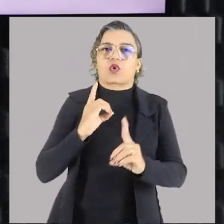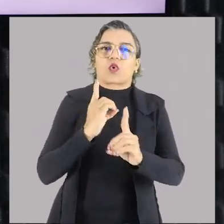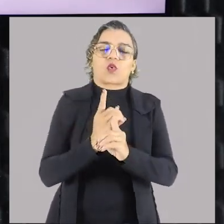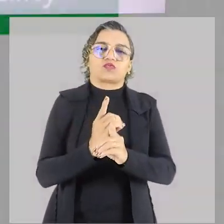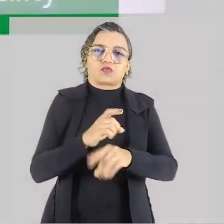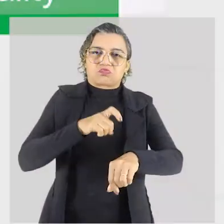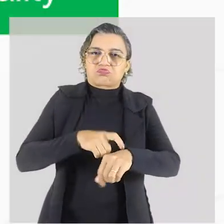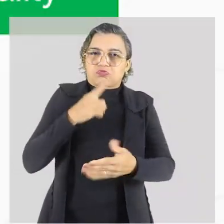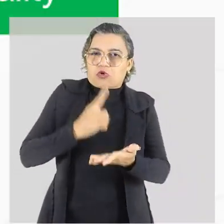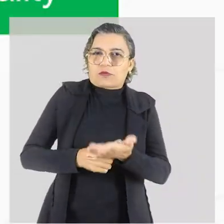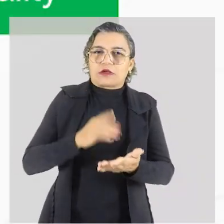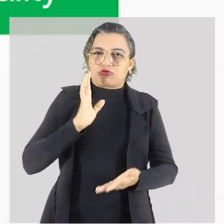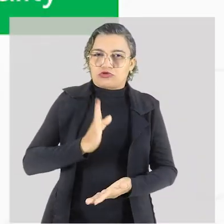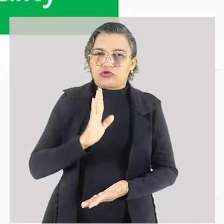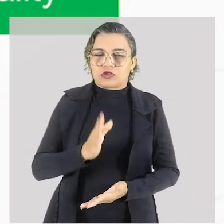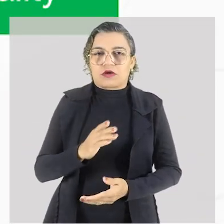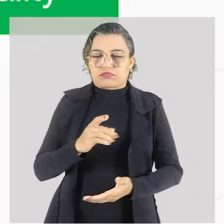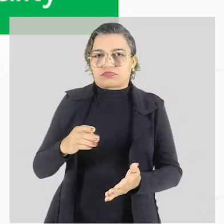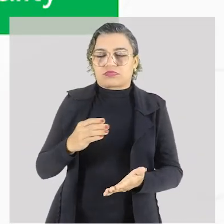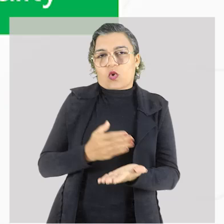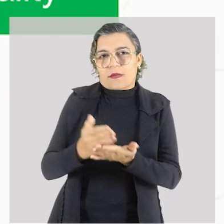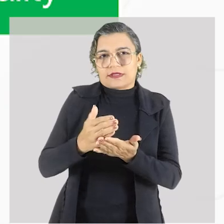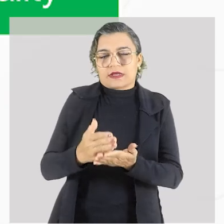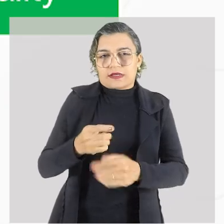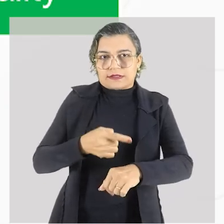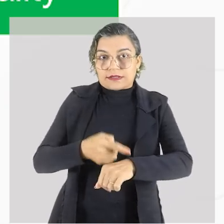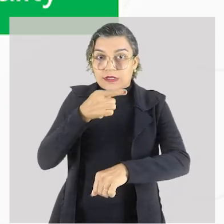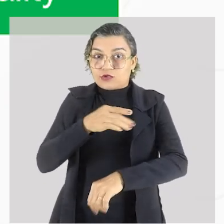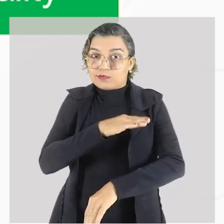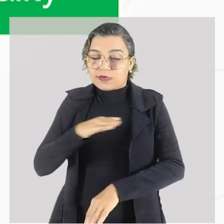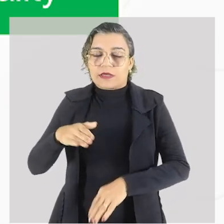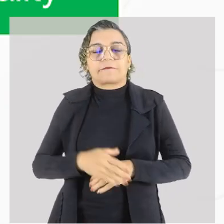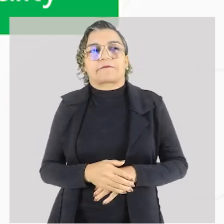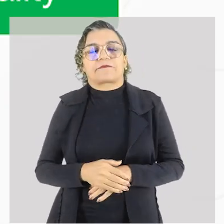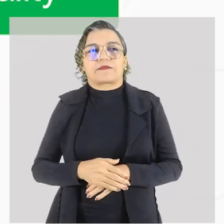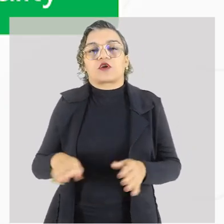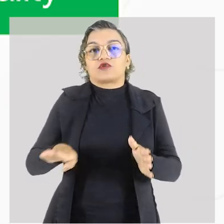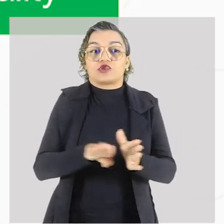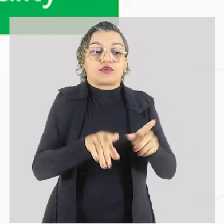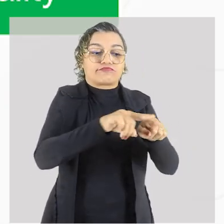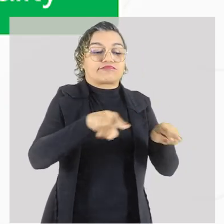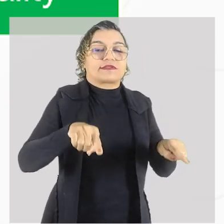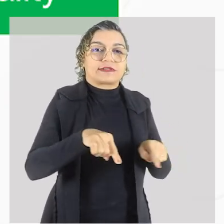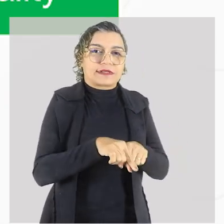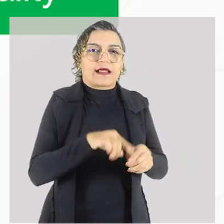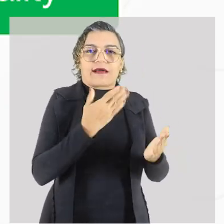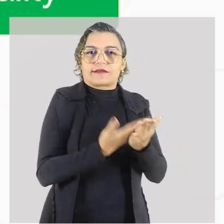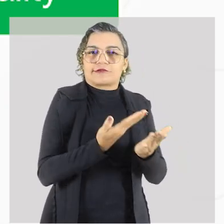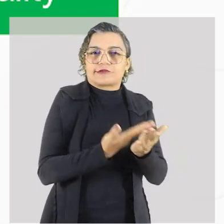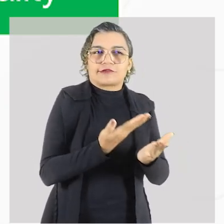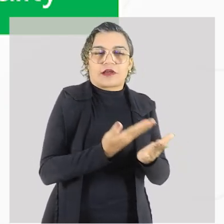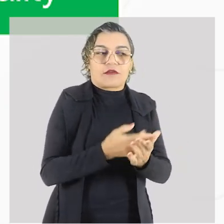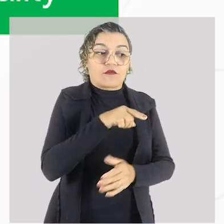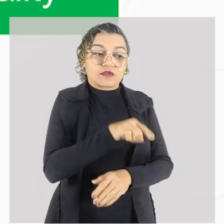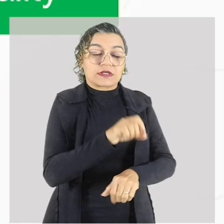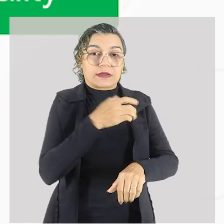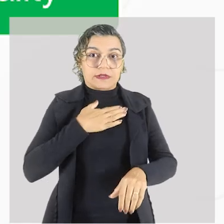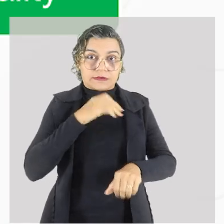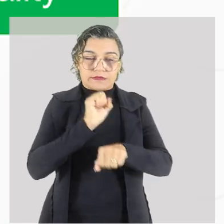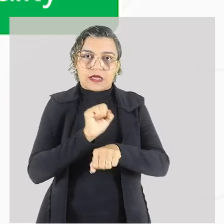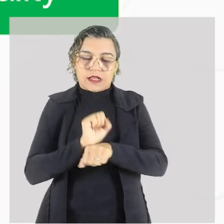aula, para começar 7h30 da manhã. Eu chego na sala, vocês estão me esperando, eu entro lá e eu